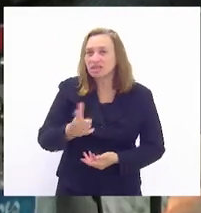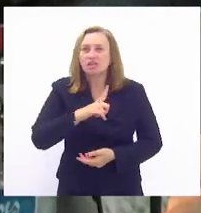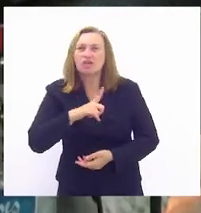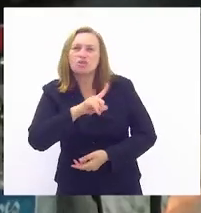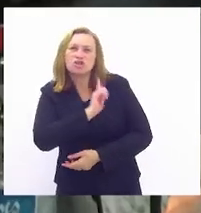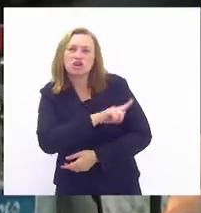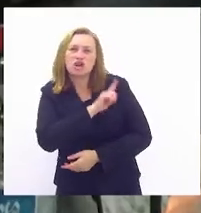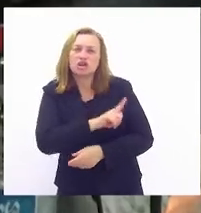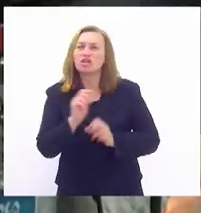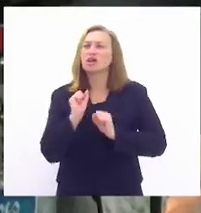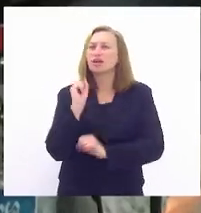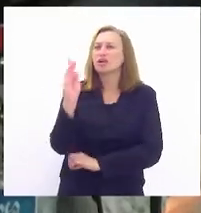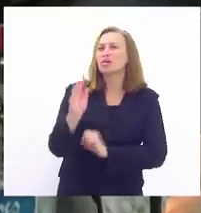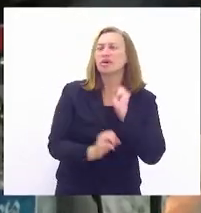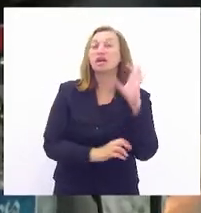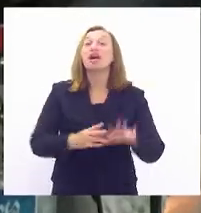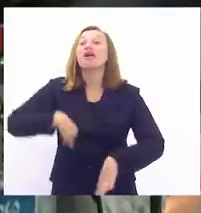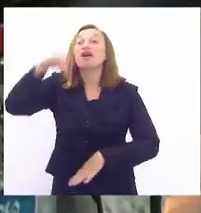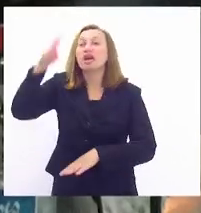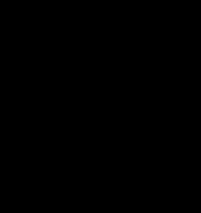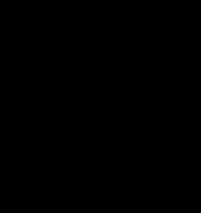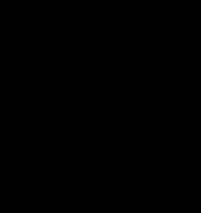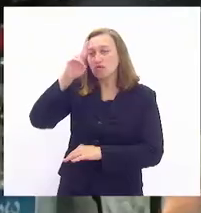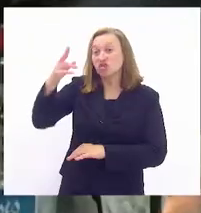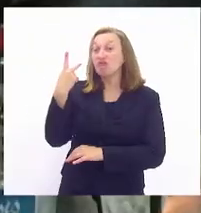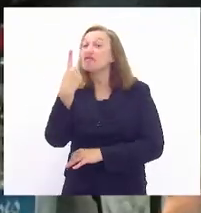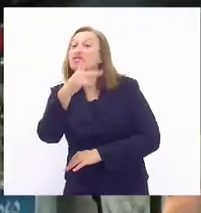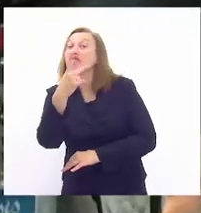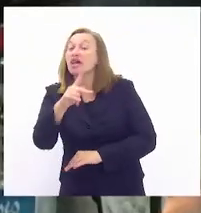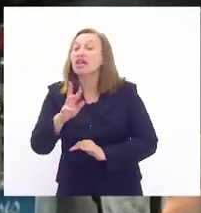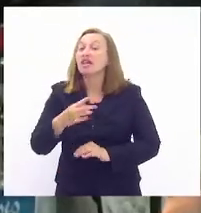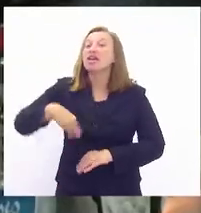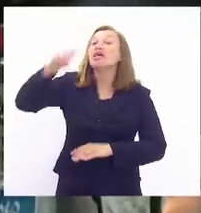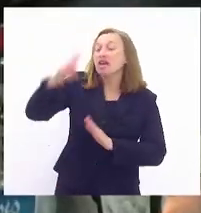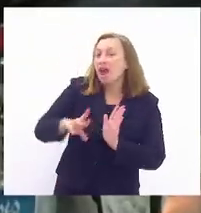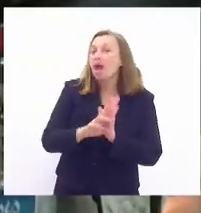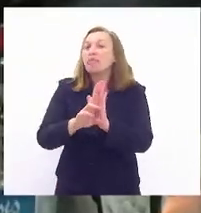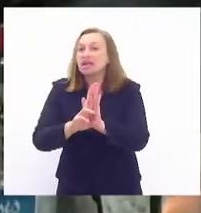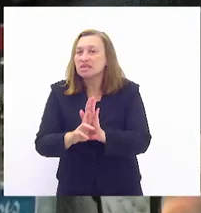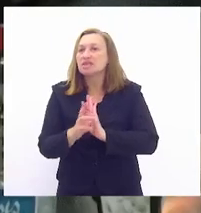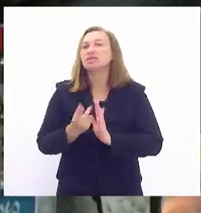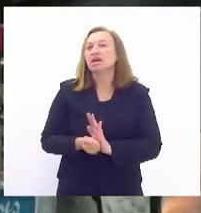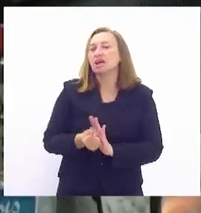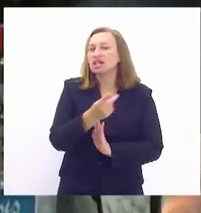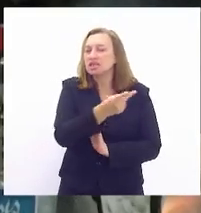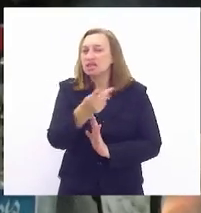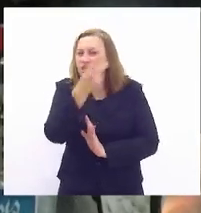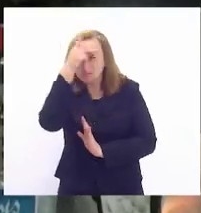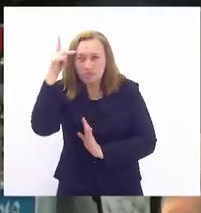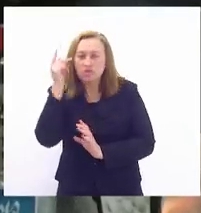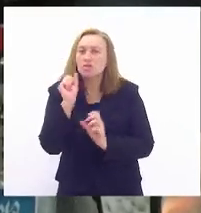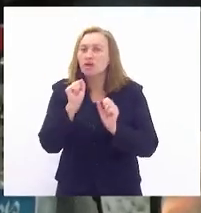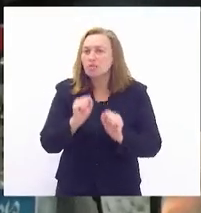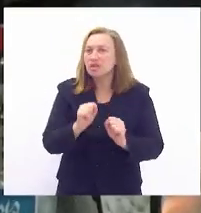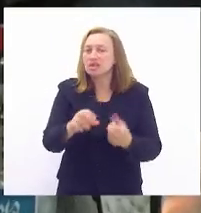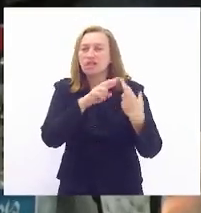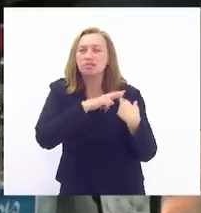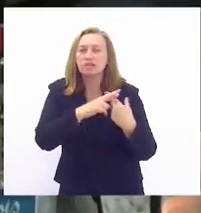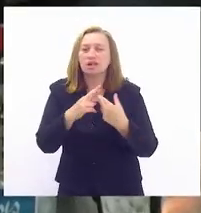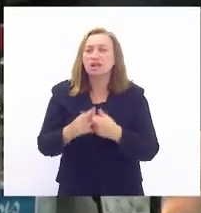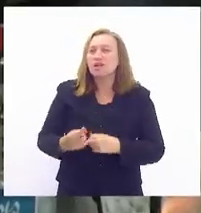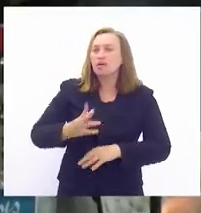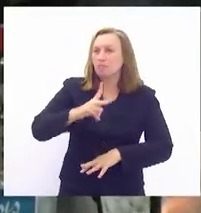ambiental, mas quem é o superior dele? Quem representa? Quem tem que ser decisório de fato? Essas pessoas precisam ser responsabilizadas